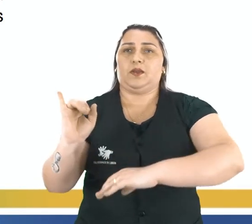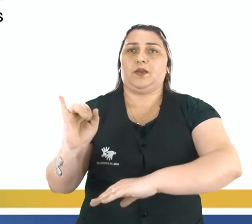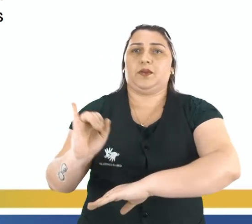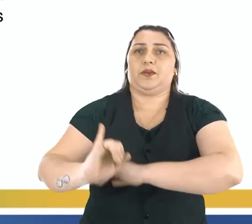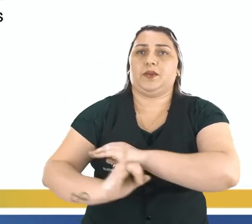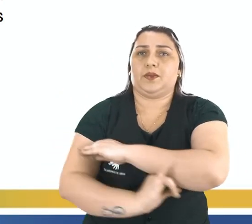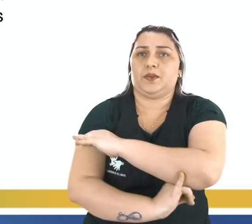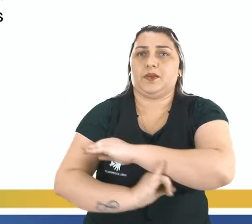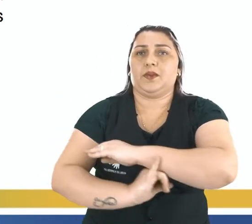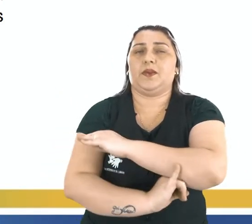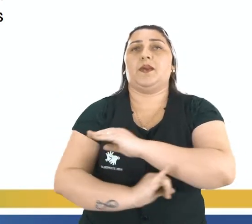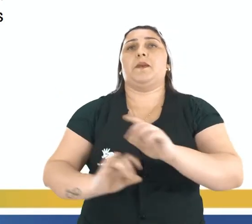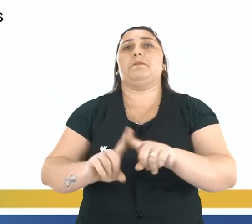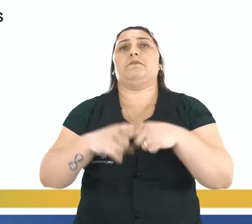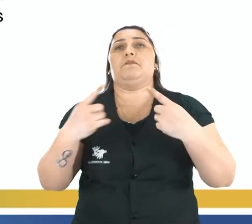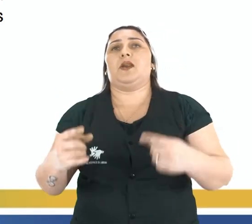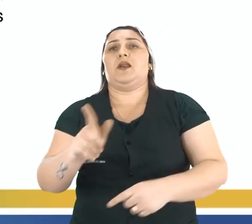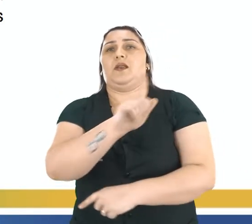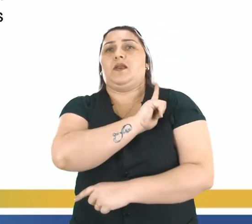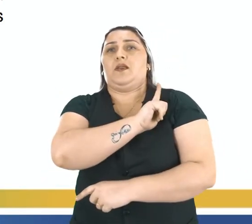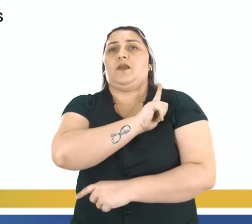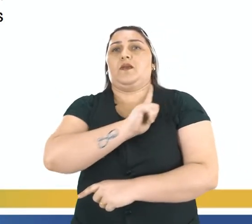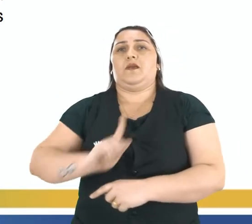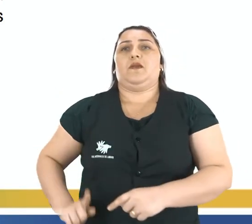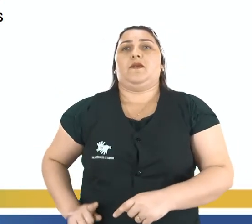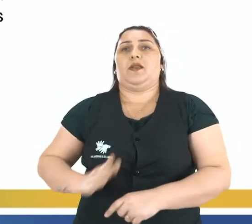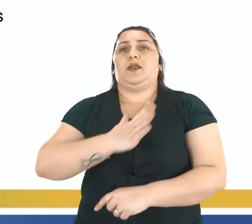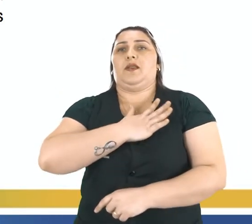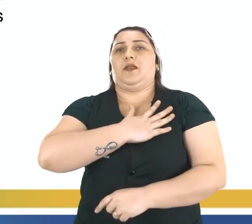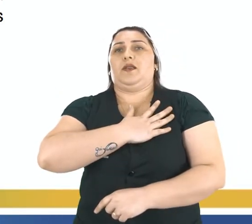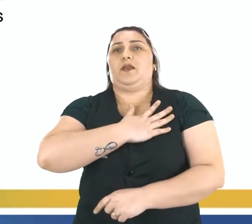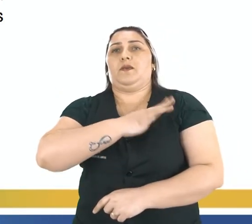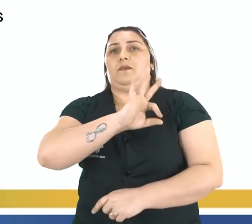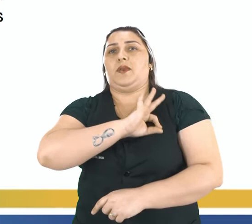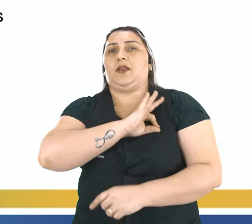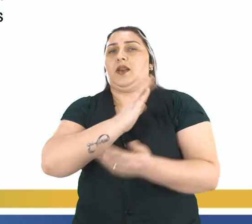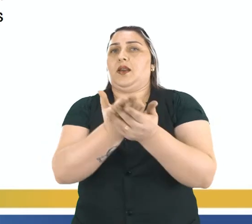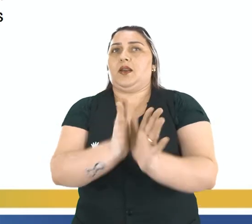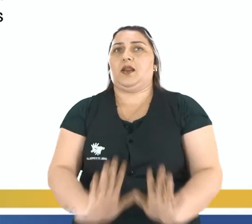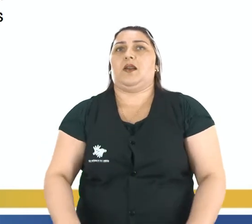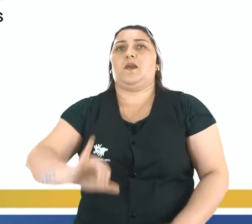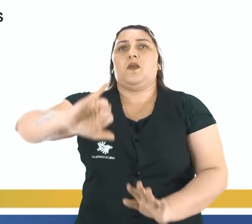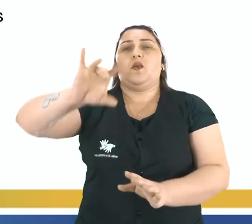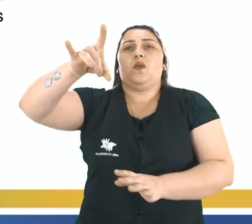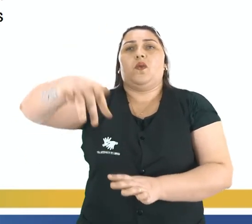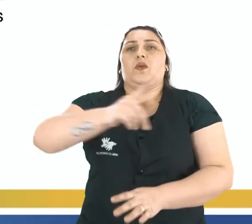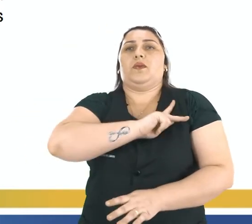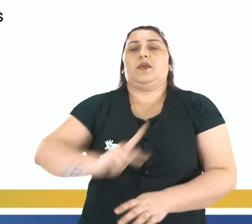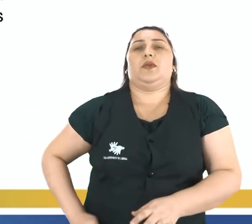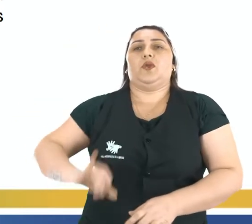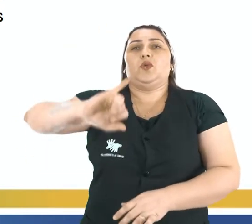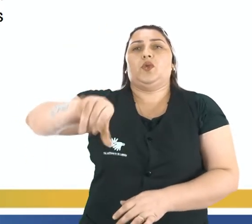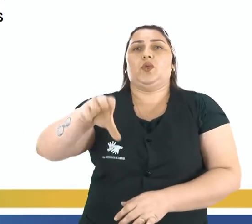infraestrutura, mas assim que o governo militar se encerra, que o último presidente, que foi João Figueiredo, sai do